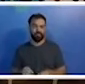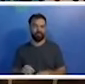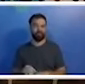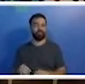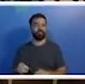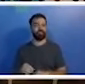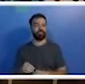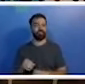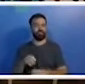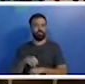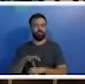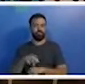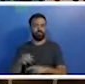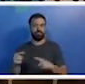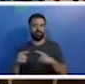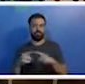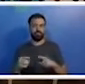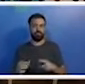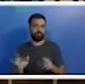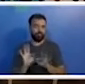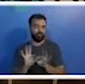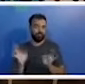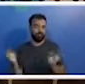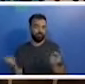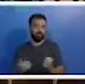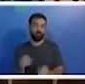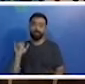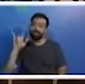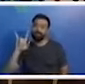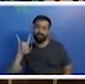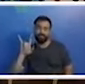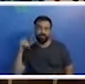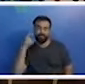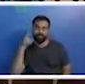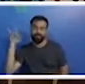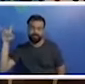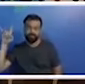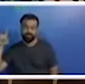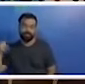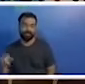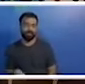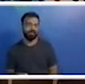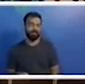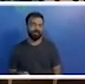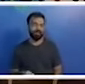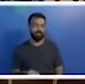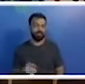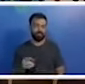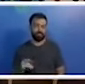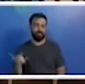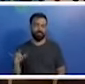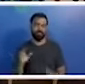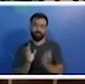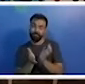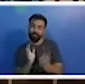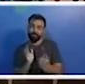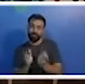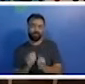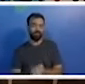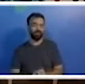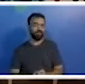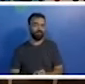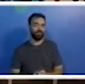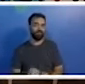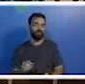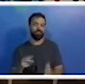família mas vocês estão vendo este símbolo aqui este sinal este sinal é um sinal em Libras a língua brasileira de sinais